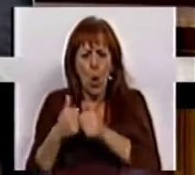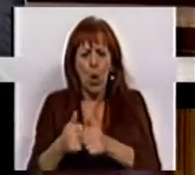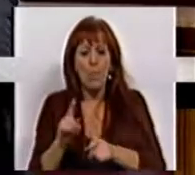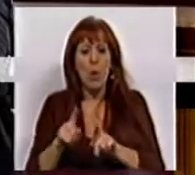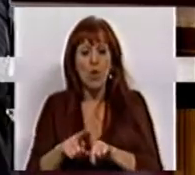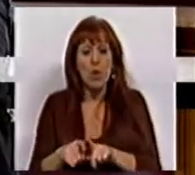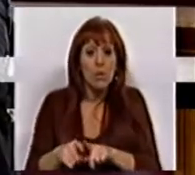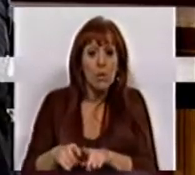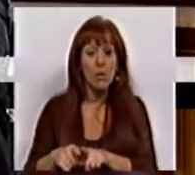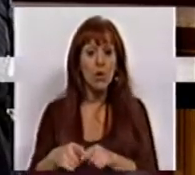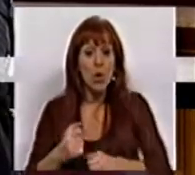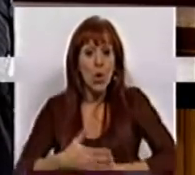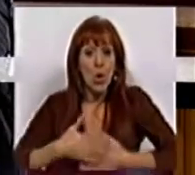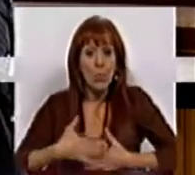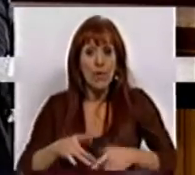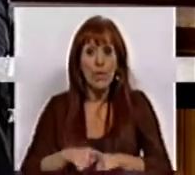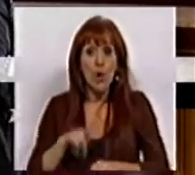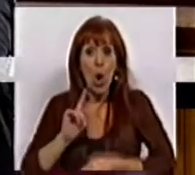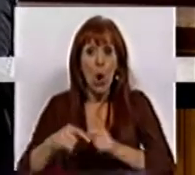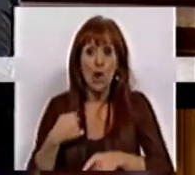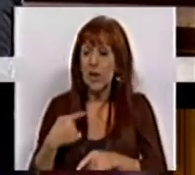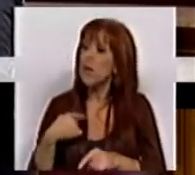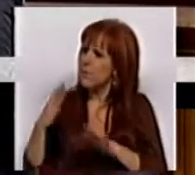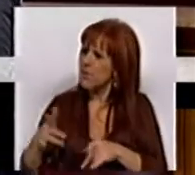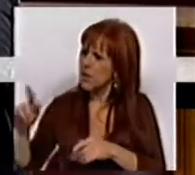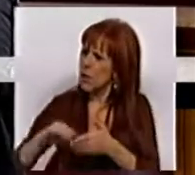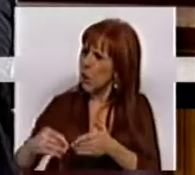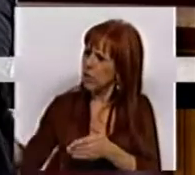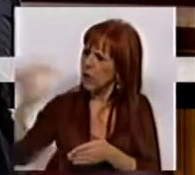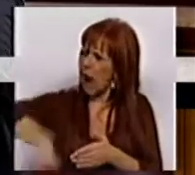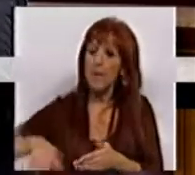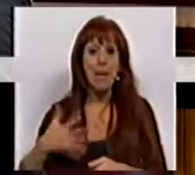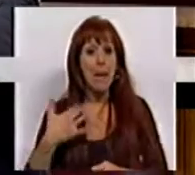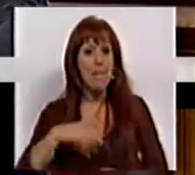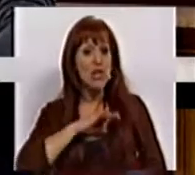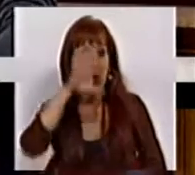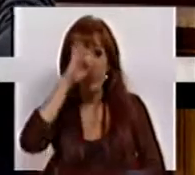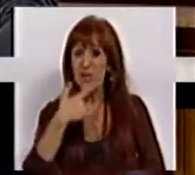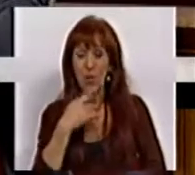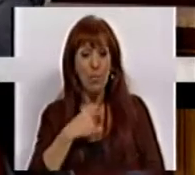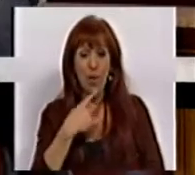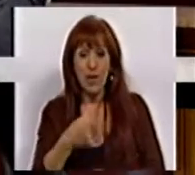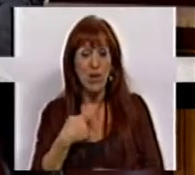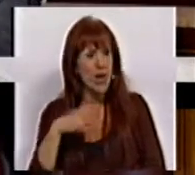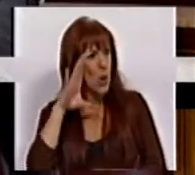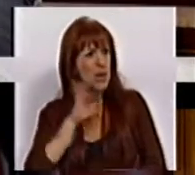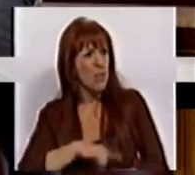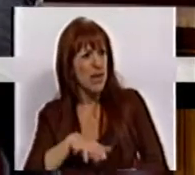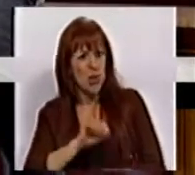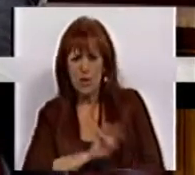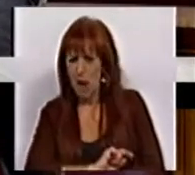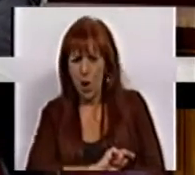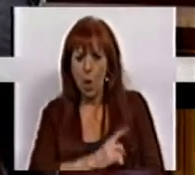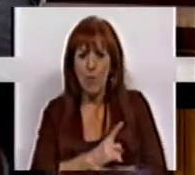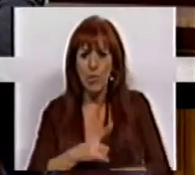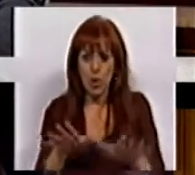cumprir com os profissionais com os quais tinham que ter contrato. Mas, Sr. Ministro, não pode alegar que desconhecia esta